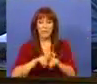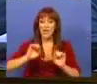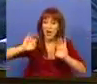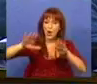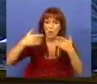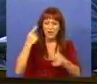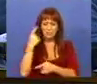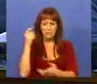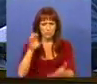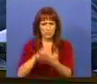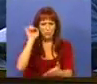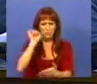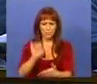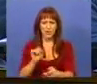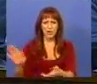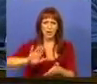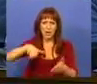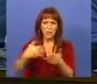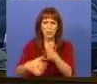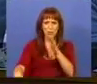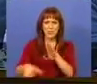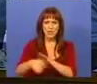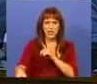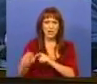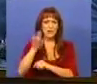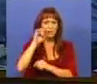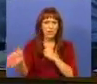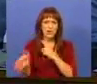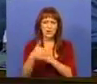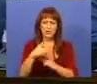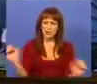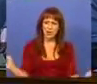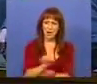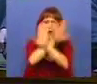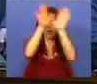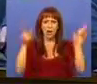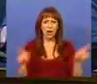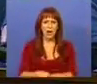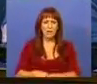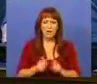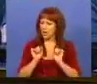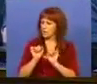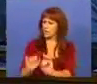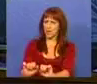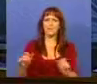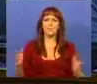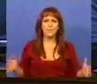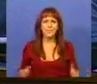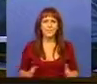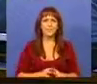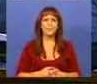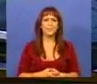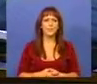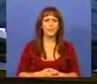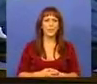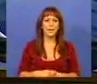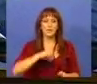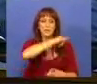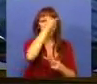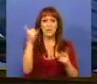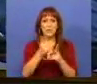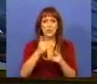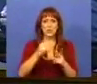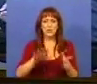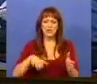primeiro traço marcante desta proposta de lei de defesa nacional que claramente recusamos. O segundo, que